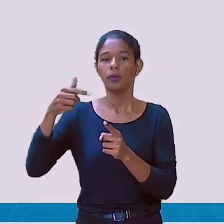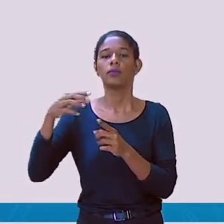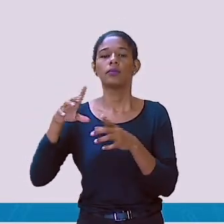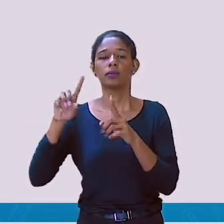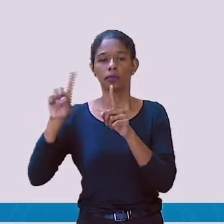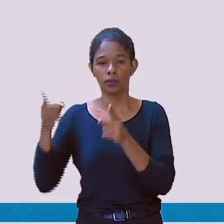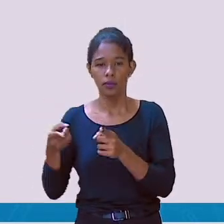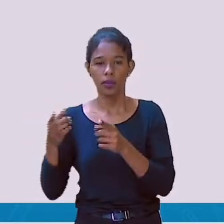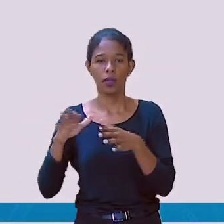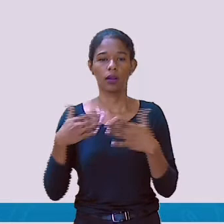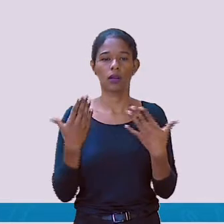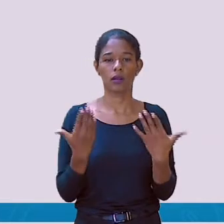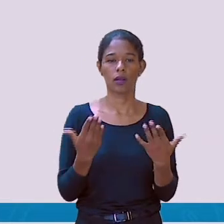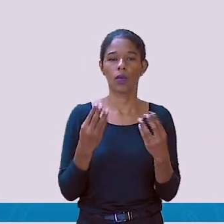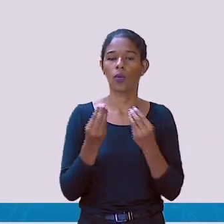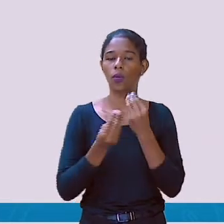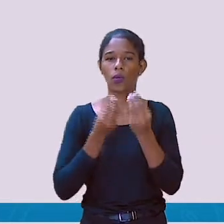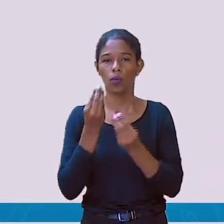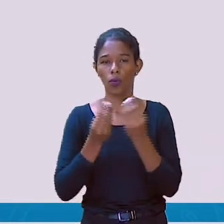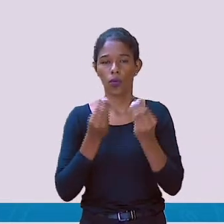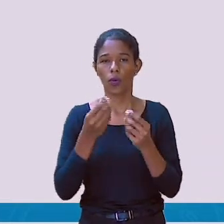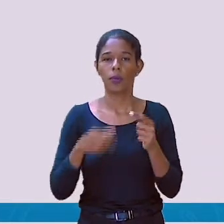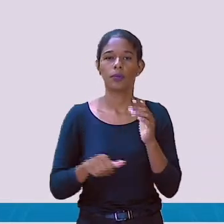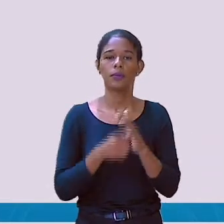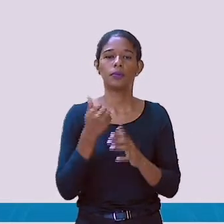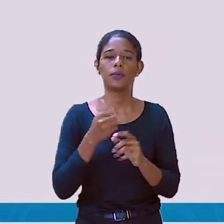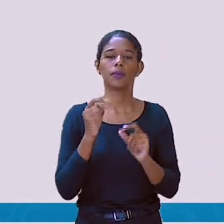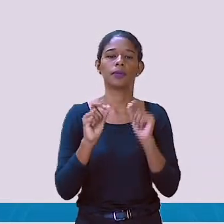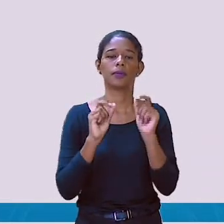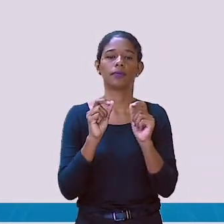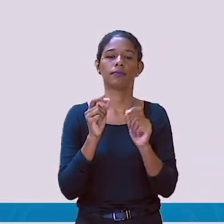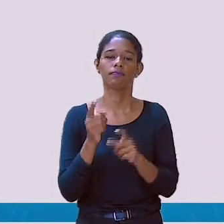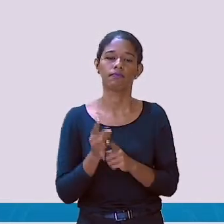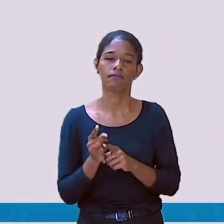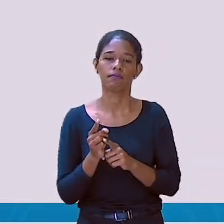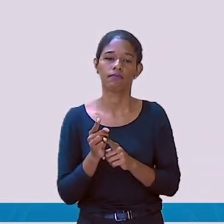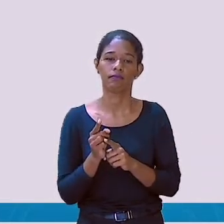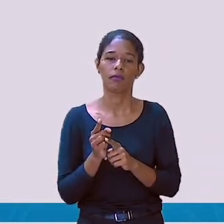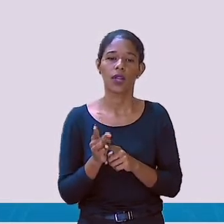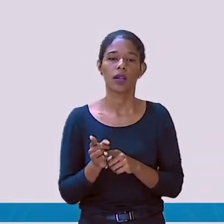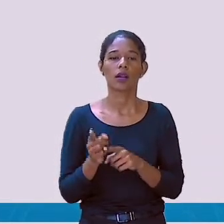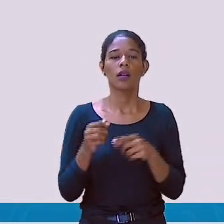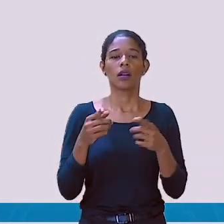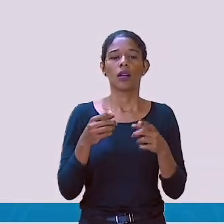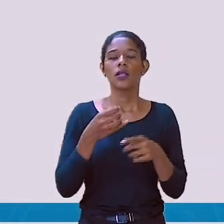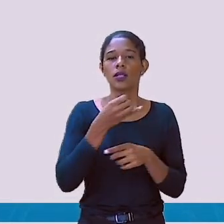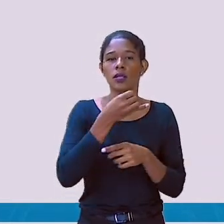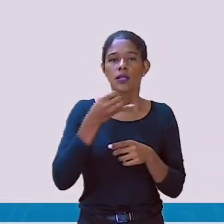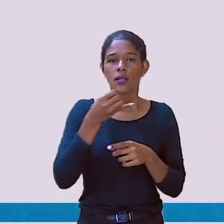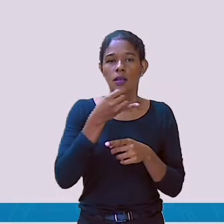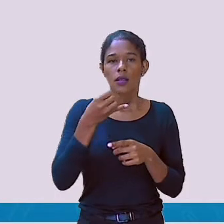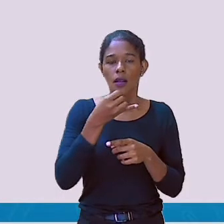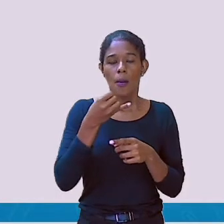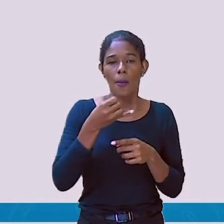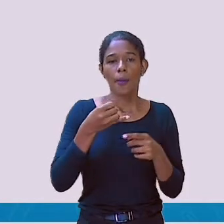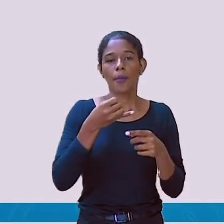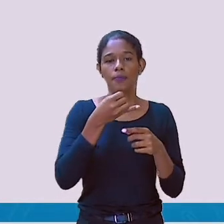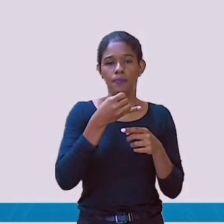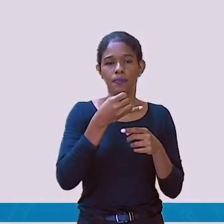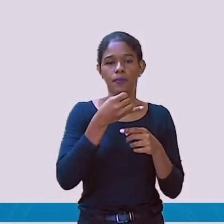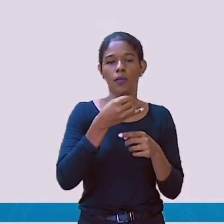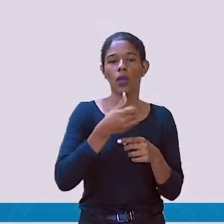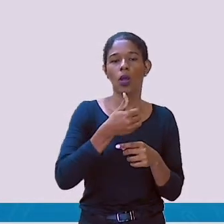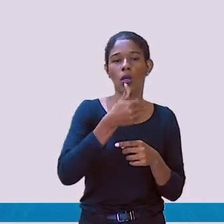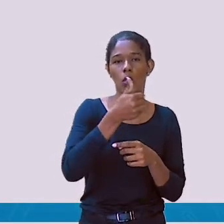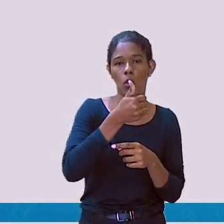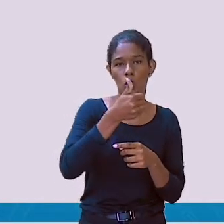12 vezes 3. 12 vezes 3. 3 vezes 2, 6. 3 vezes